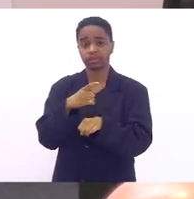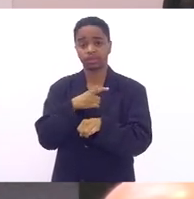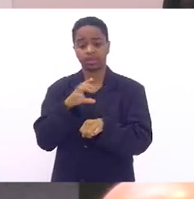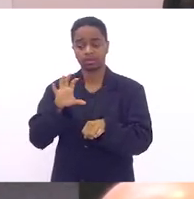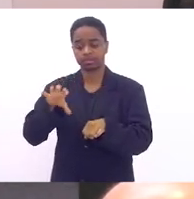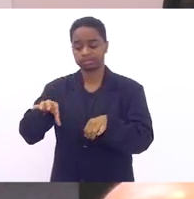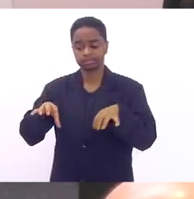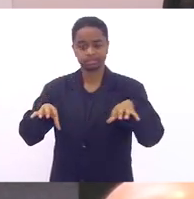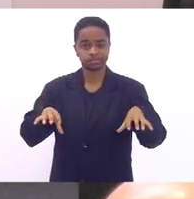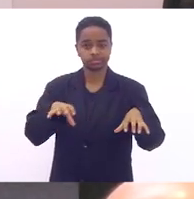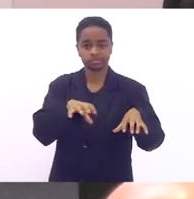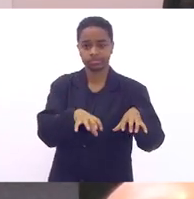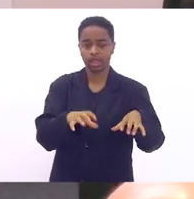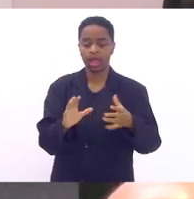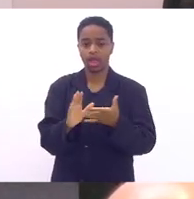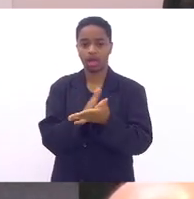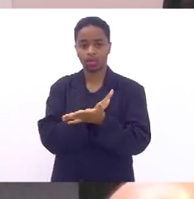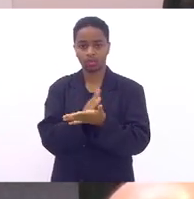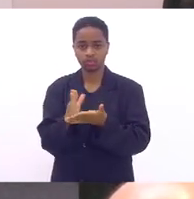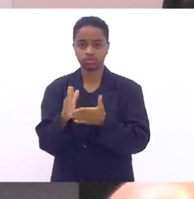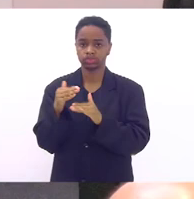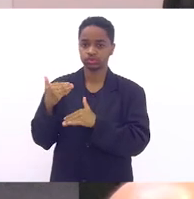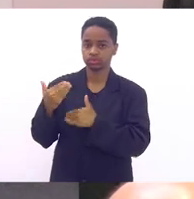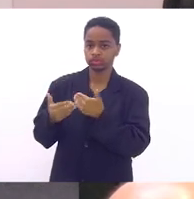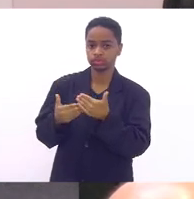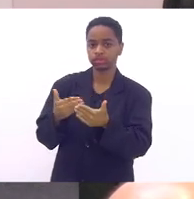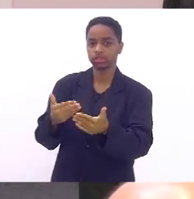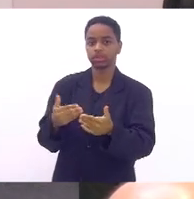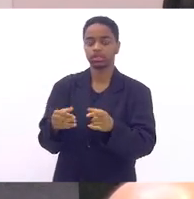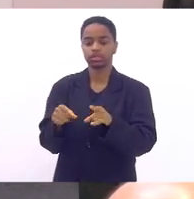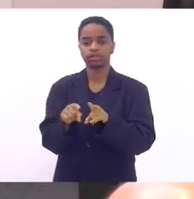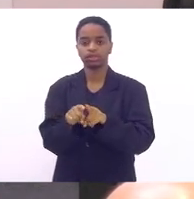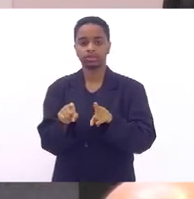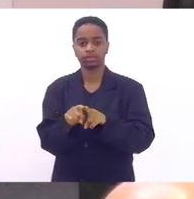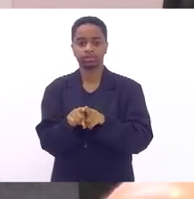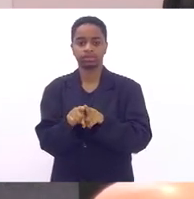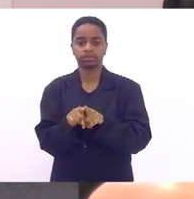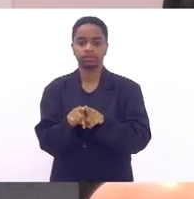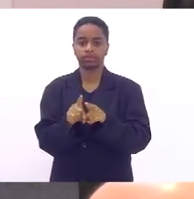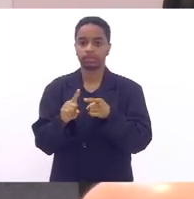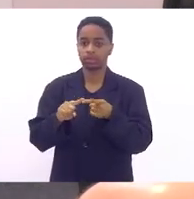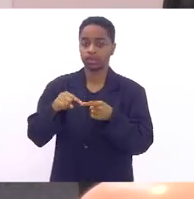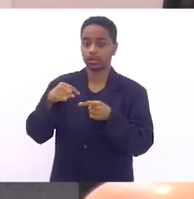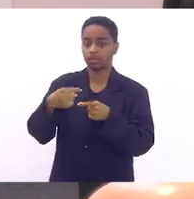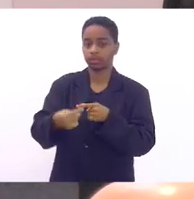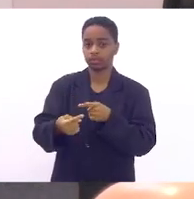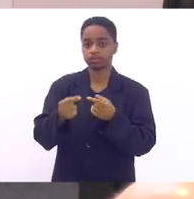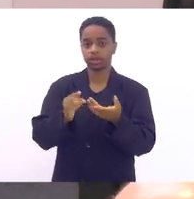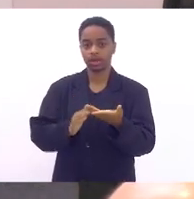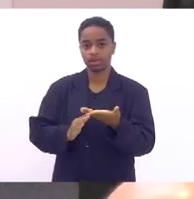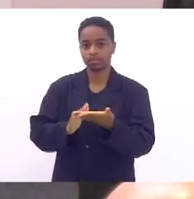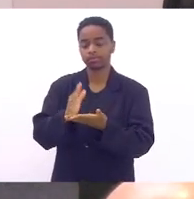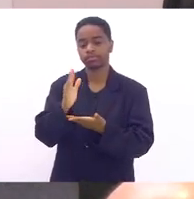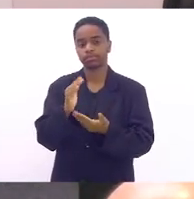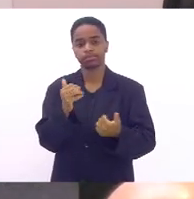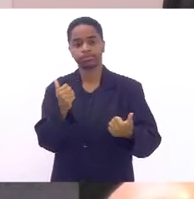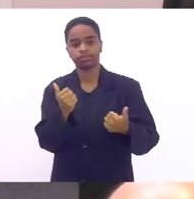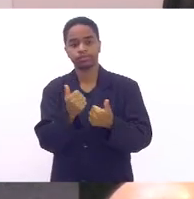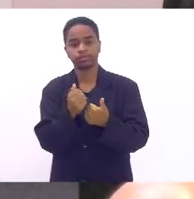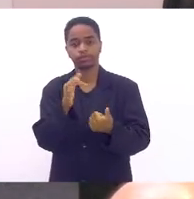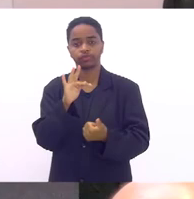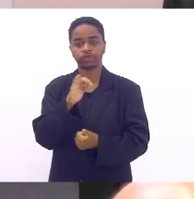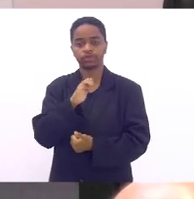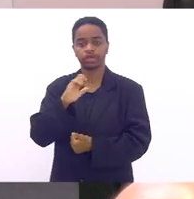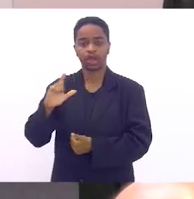setores complexos de desenvolvimento e depois aprovarmos o incentivo fiscal para a indústria do